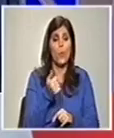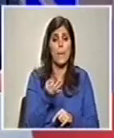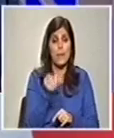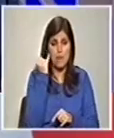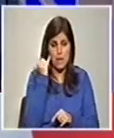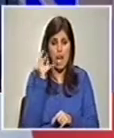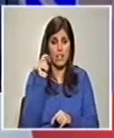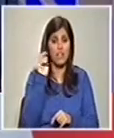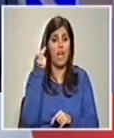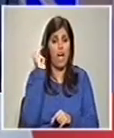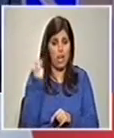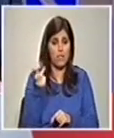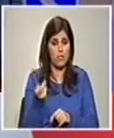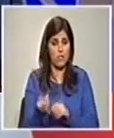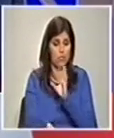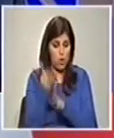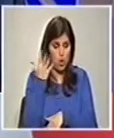30 anos, esta dimensão está lá,